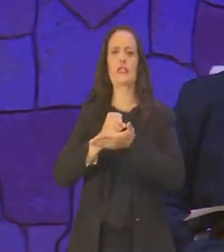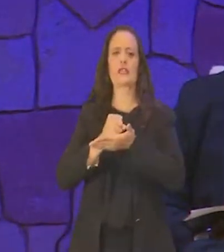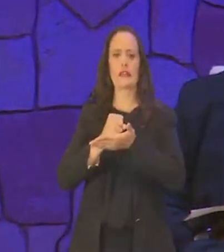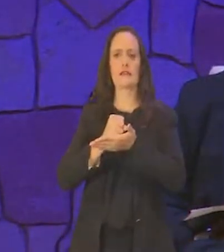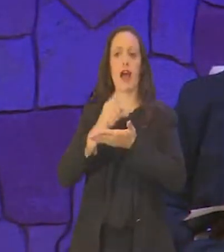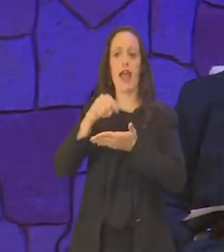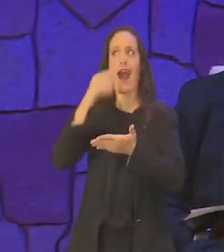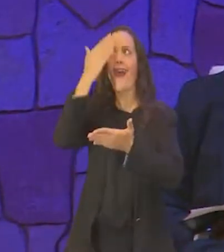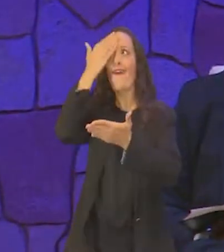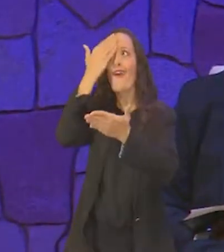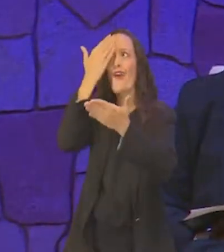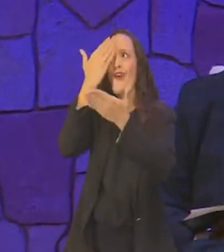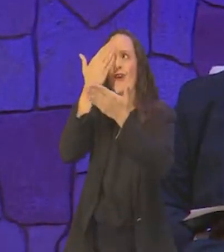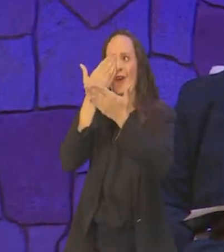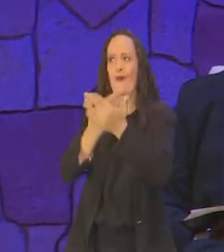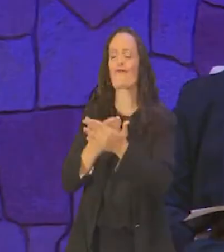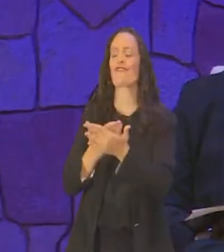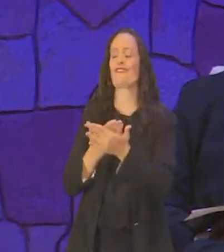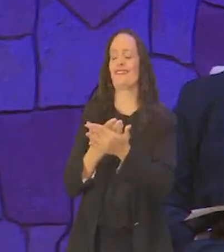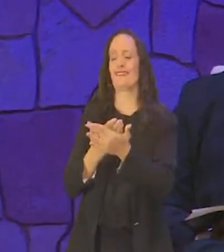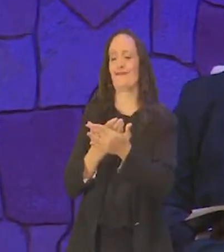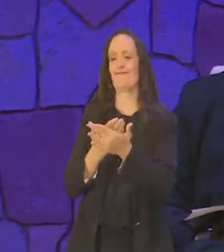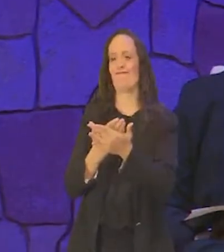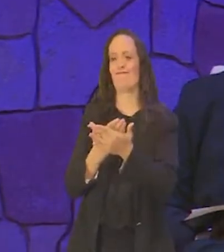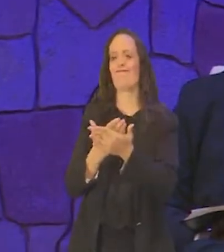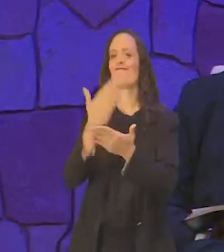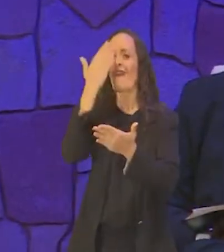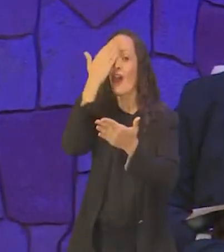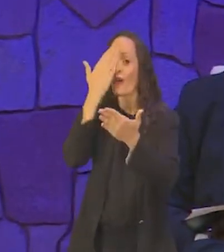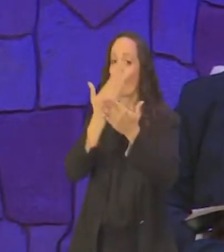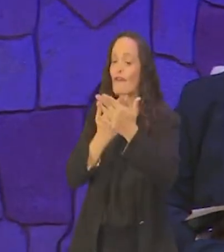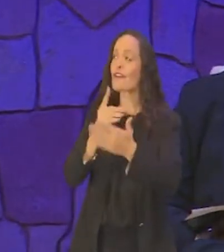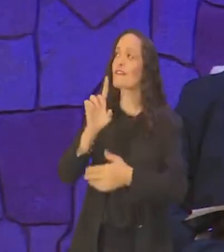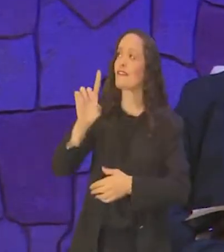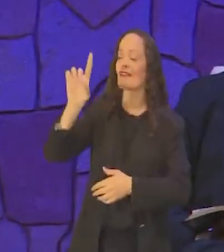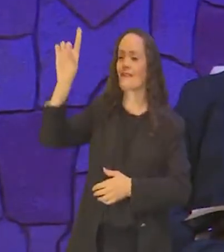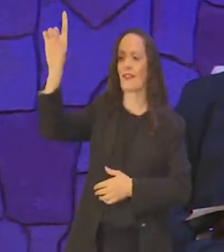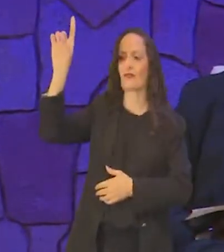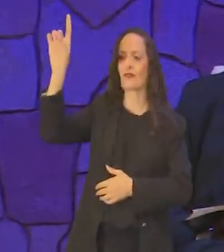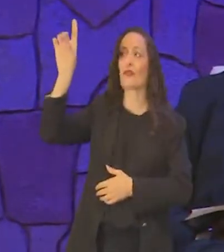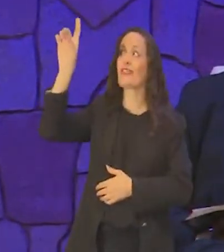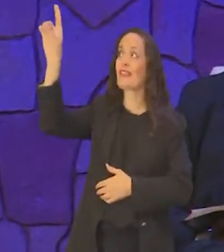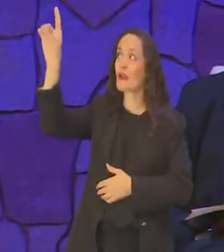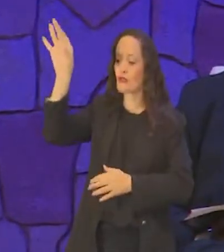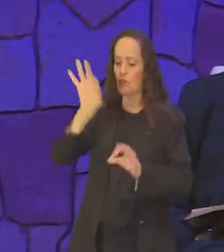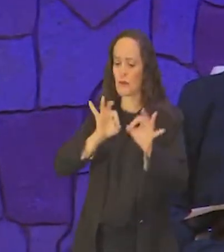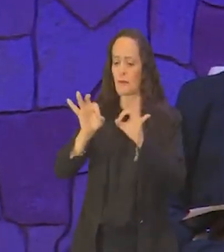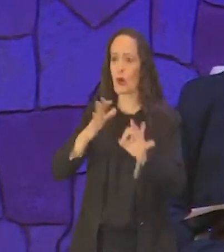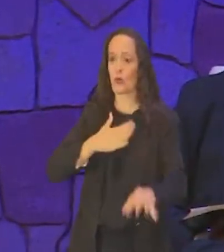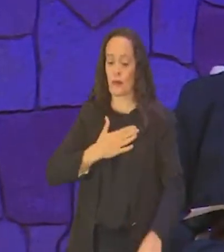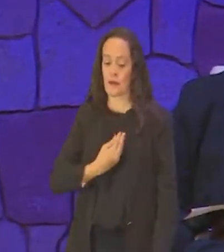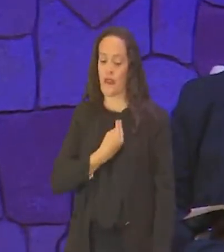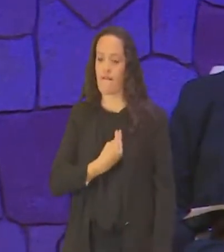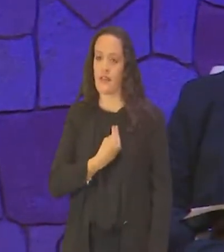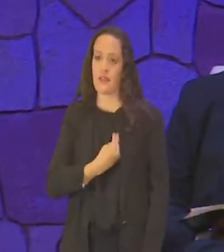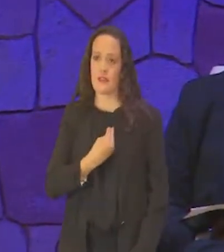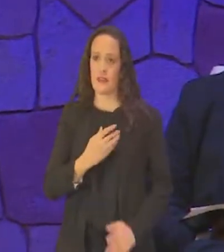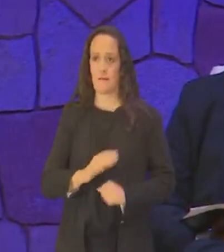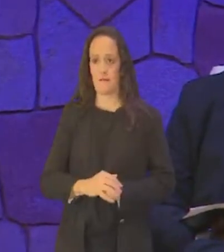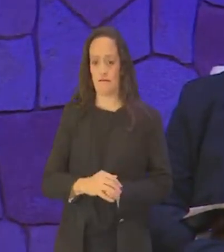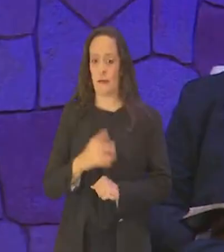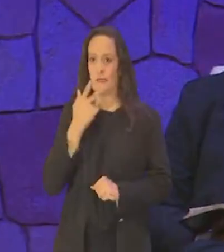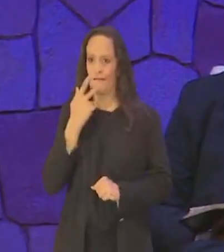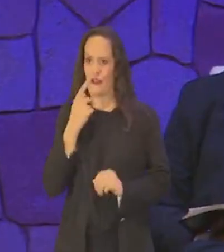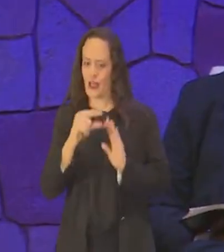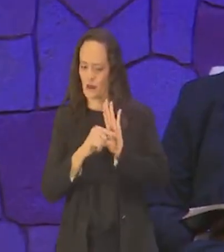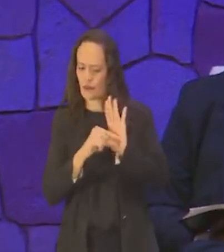nós temos no processo que Ele definiu para nós. Davi continua dizendo: guia-me pelas